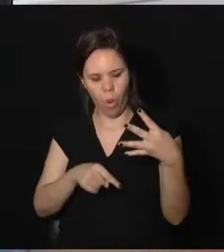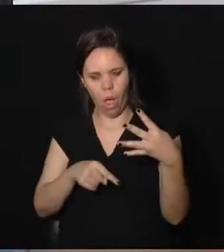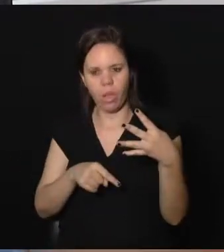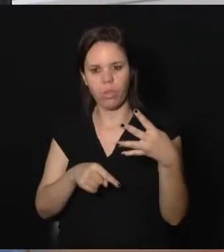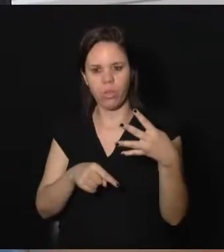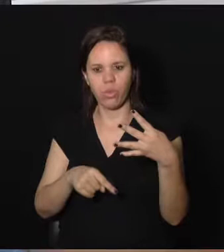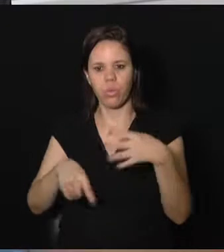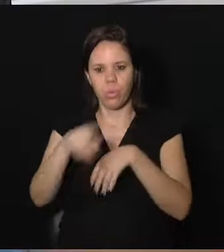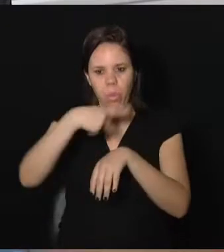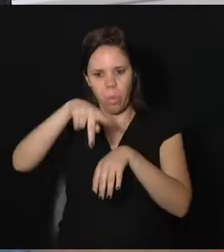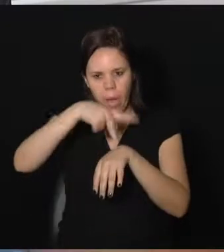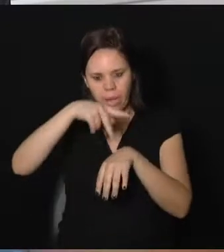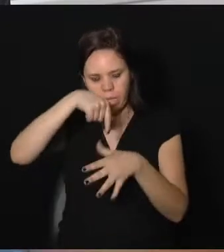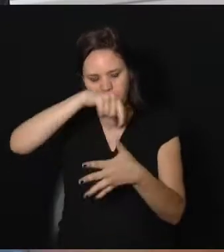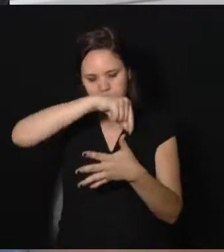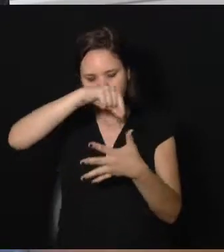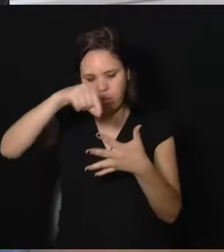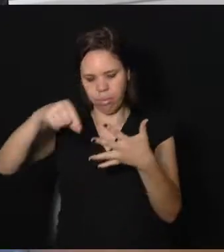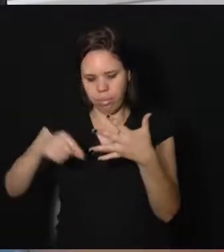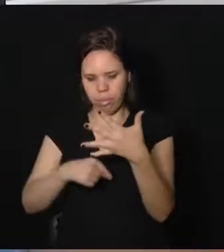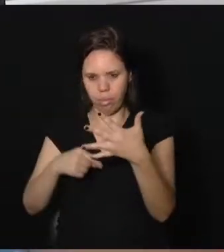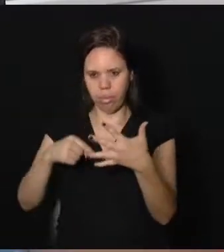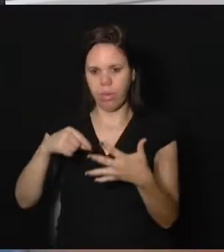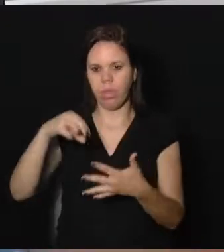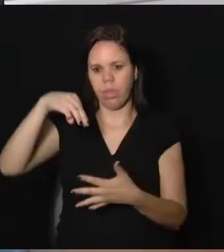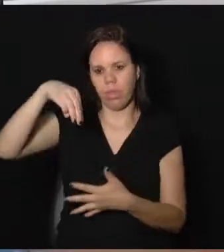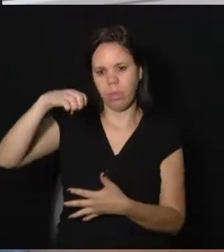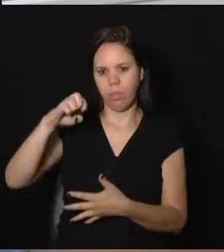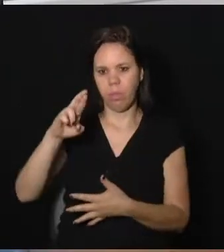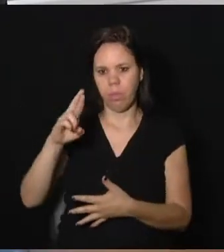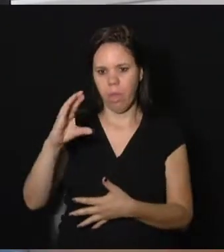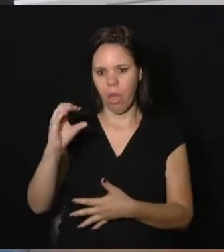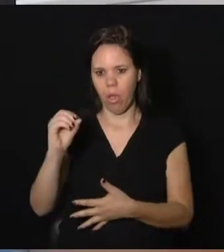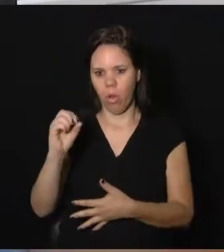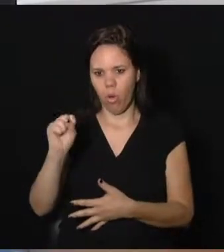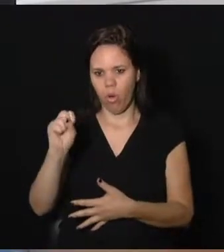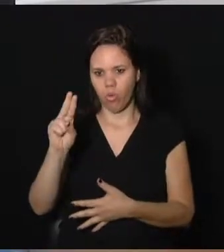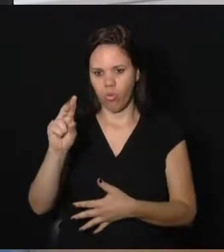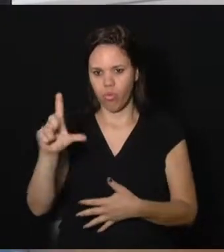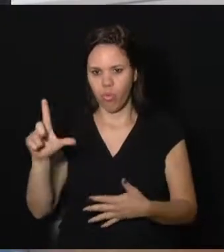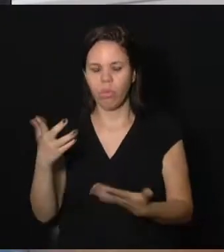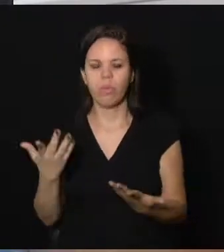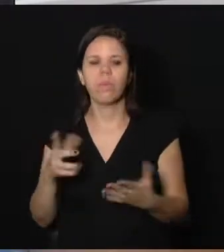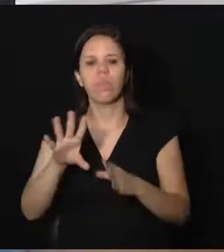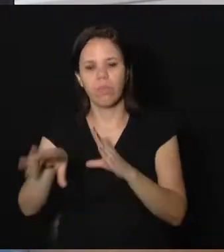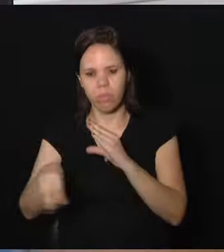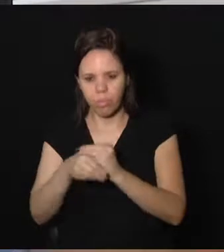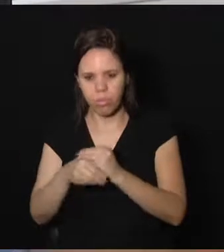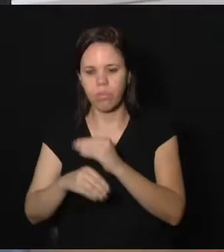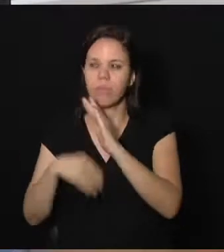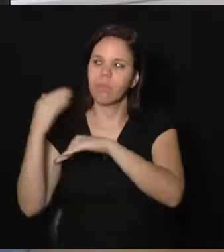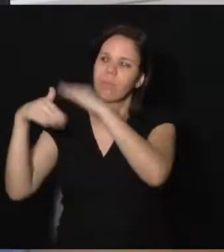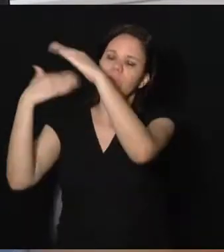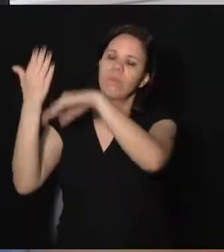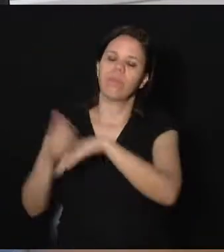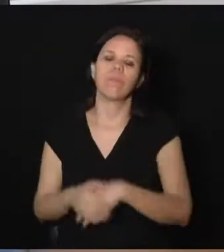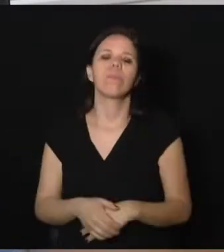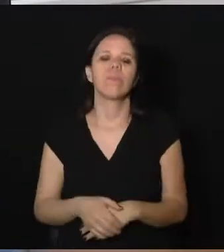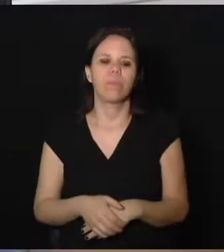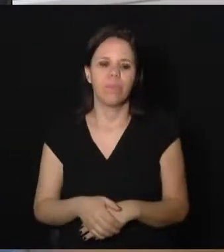Mercosul, mas traz uma expectativa muito forte de implementação e desenvolvimento de comércio